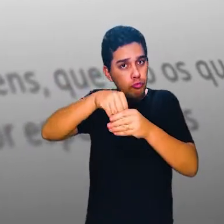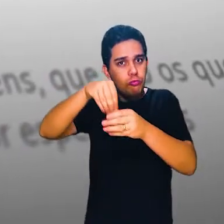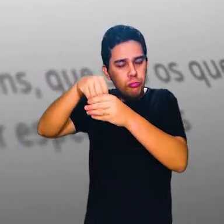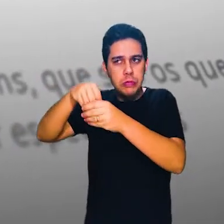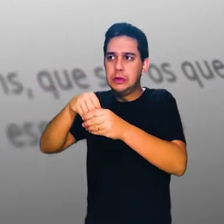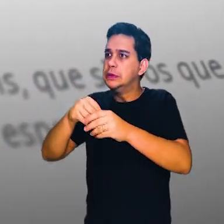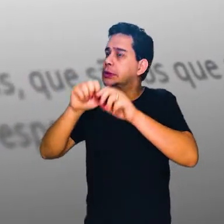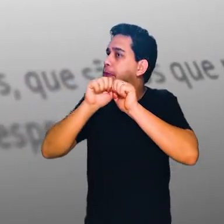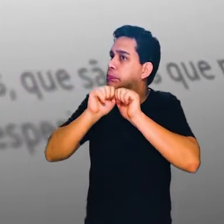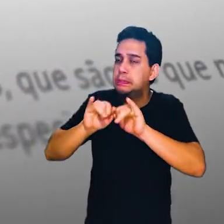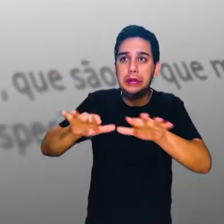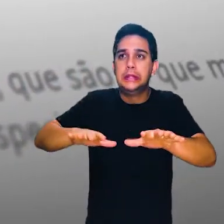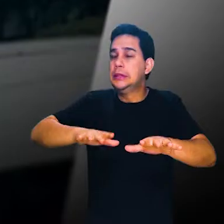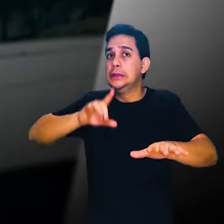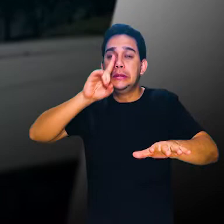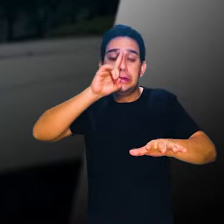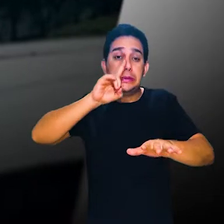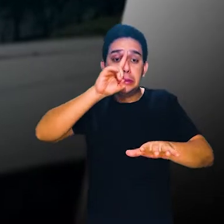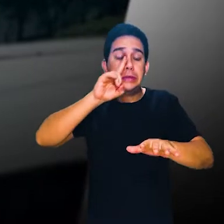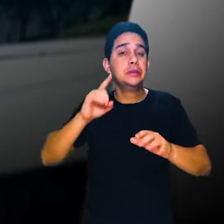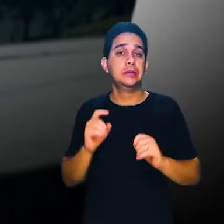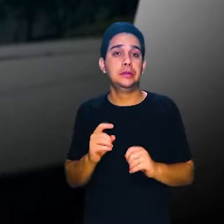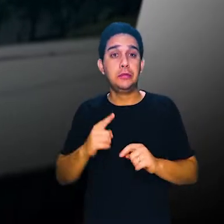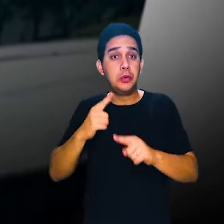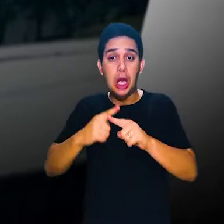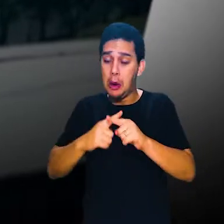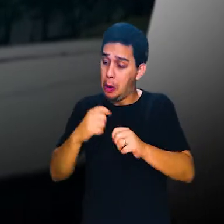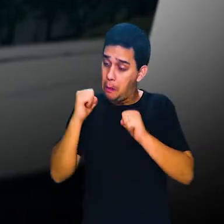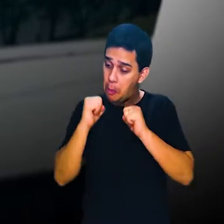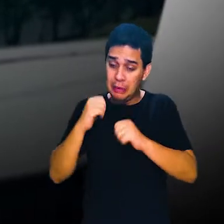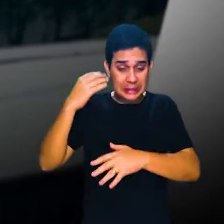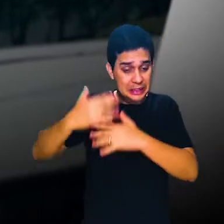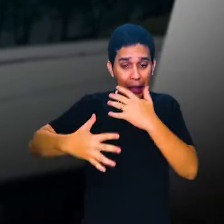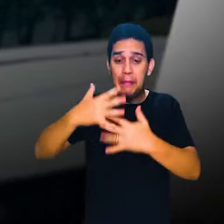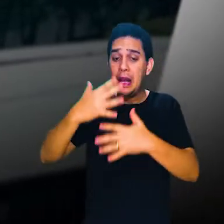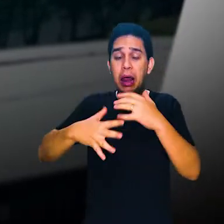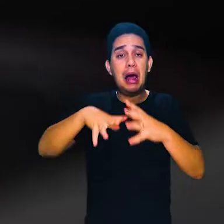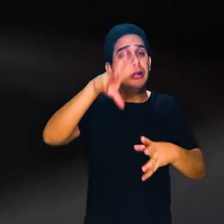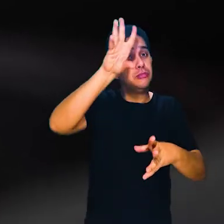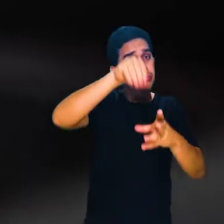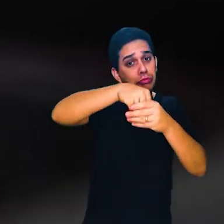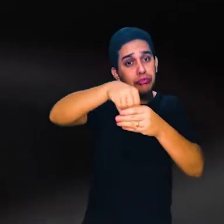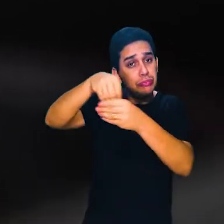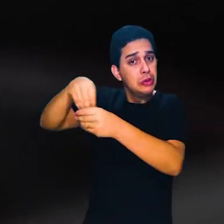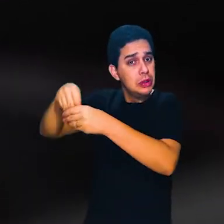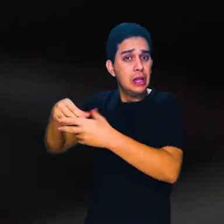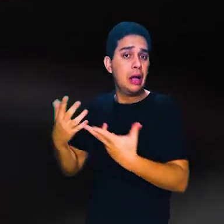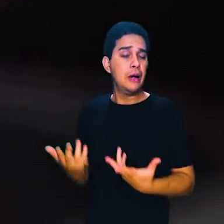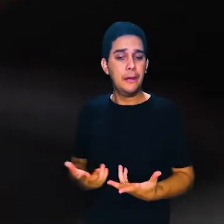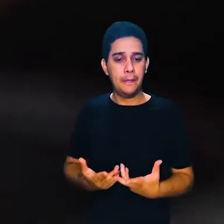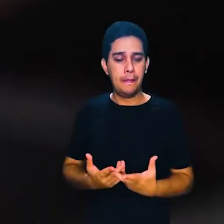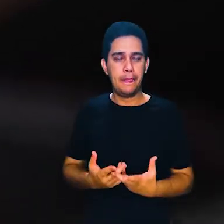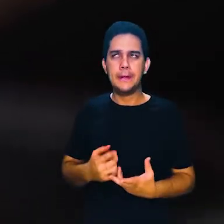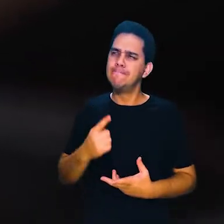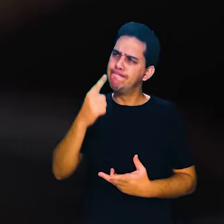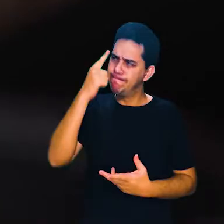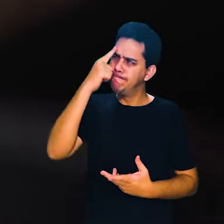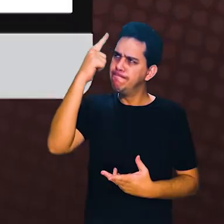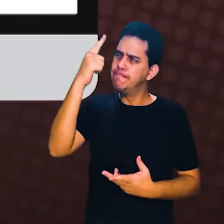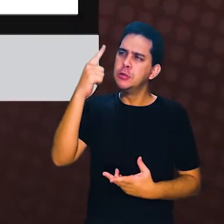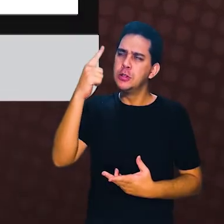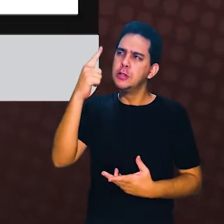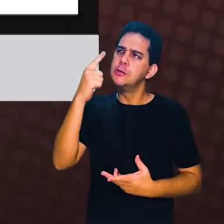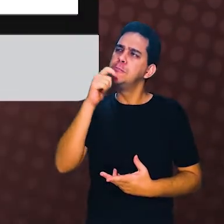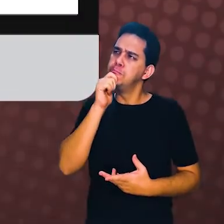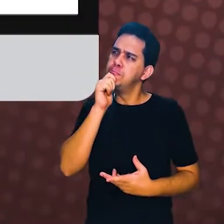essa desinformação pode causar no resultado das eleições. Pensando nisso, o Ministério Público do Estado do Rio de Janeiro tem